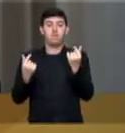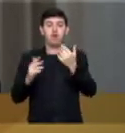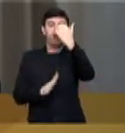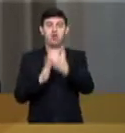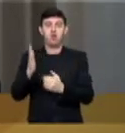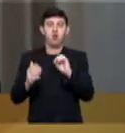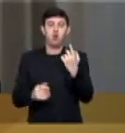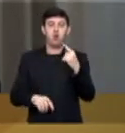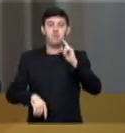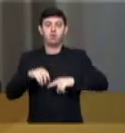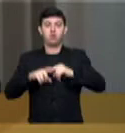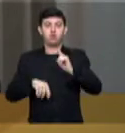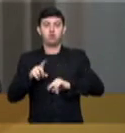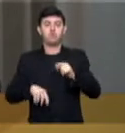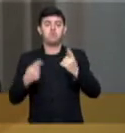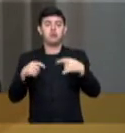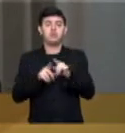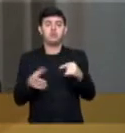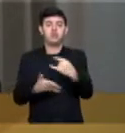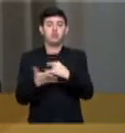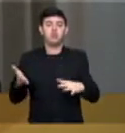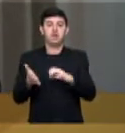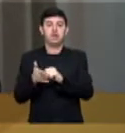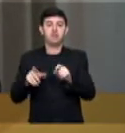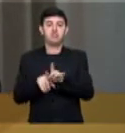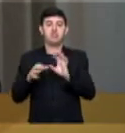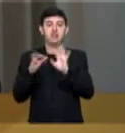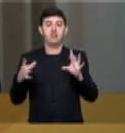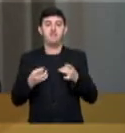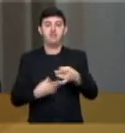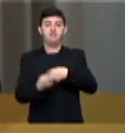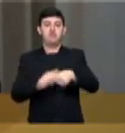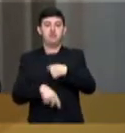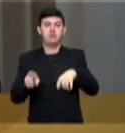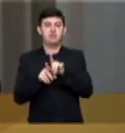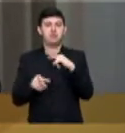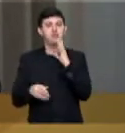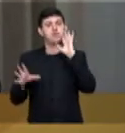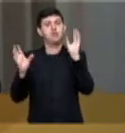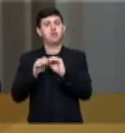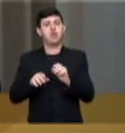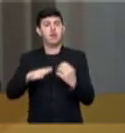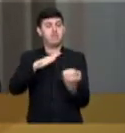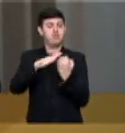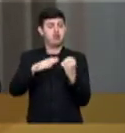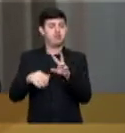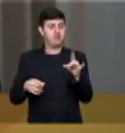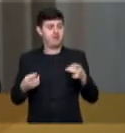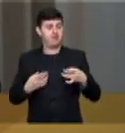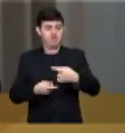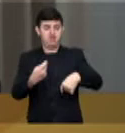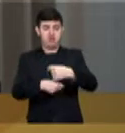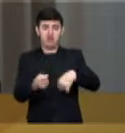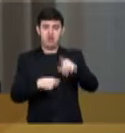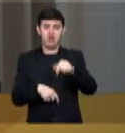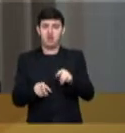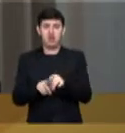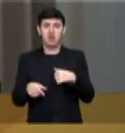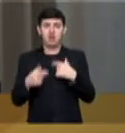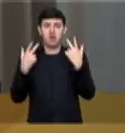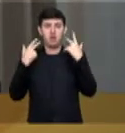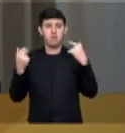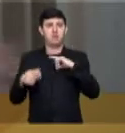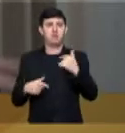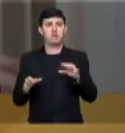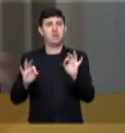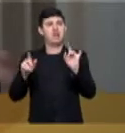um licenciamento. Vejam que as empresas, elas precisam comercializar os seus produtos de forma uniforme. Não é possível